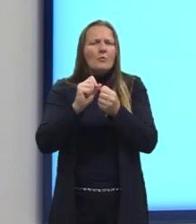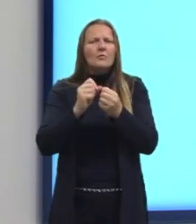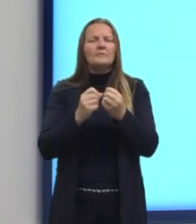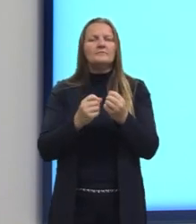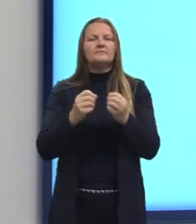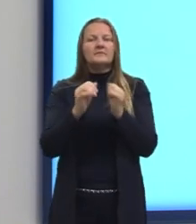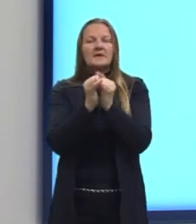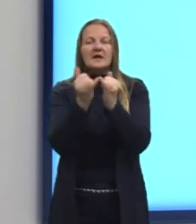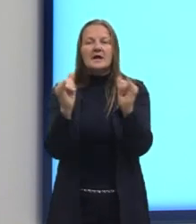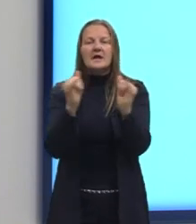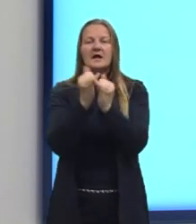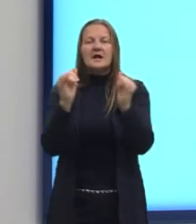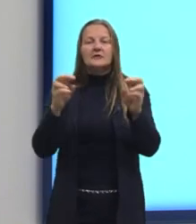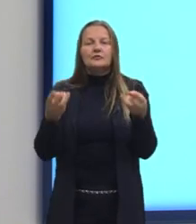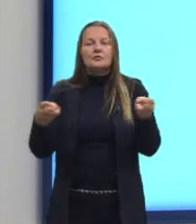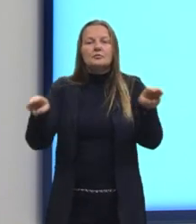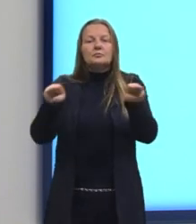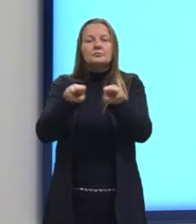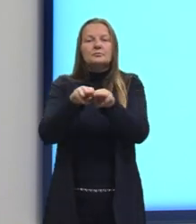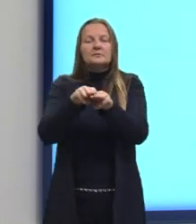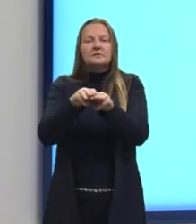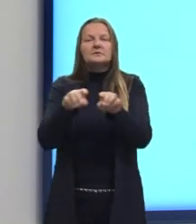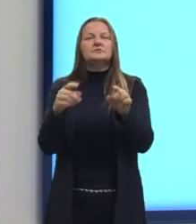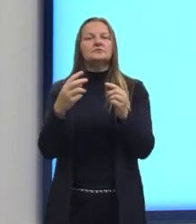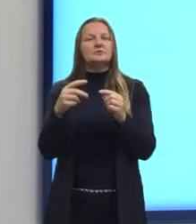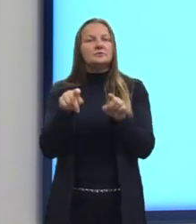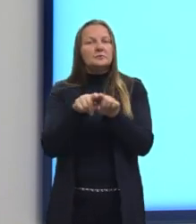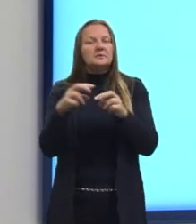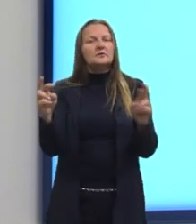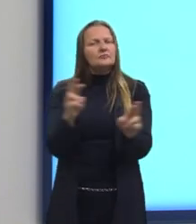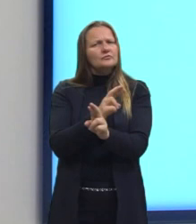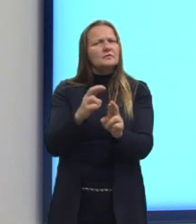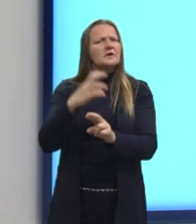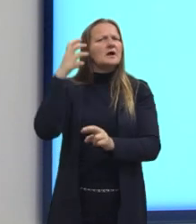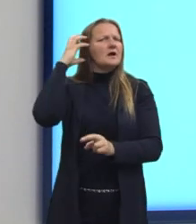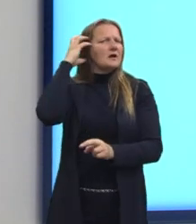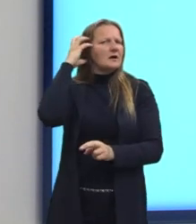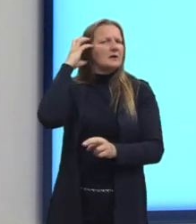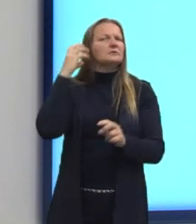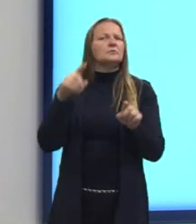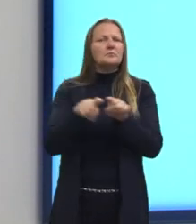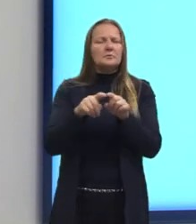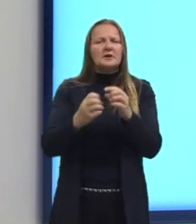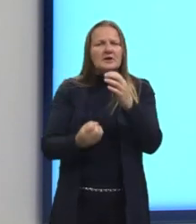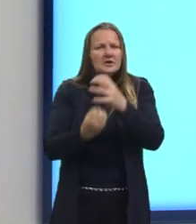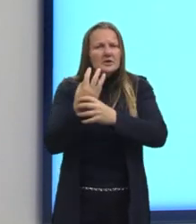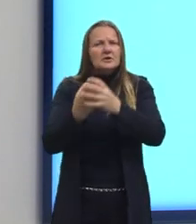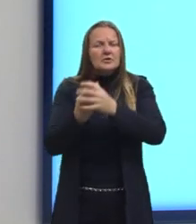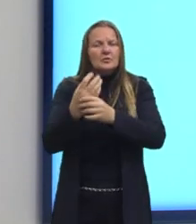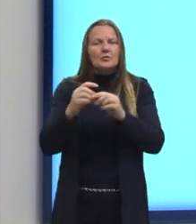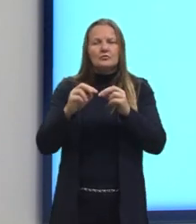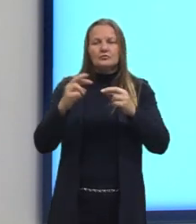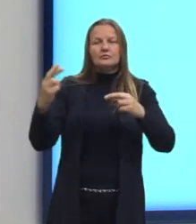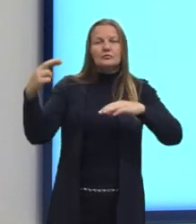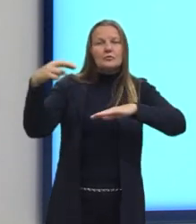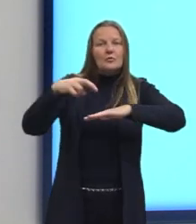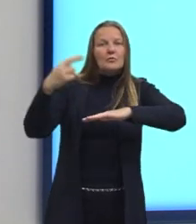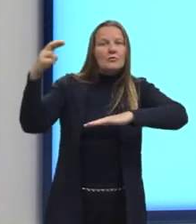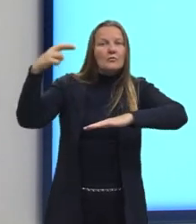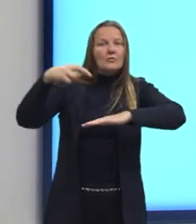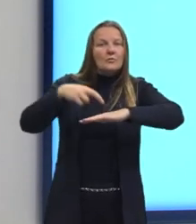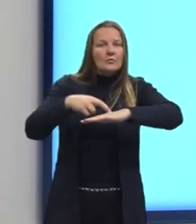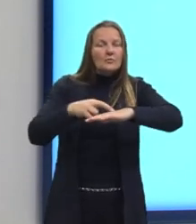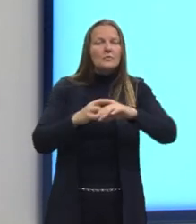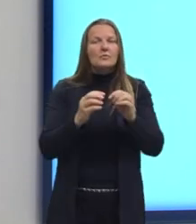Principalmente relacionado à rádios tá então ele conseguiu construir né aparelhos que emitissem E recebiam